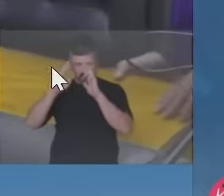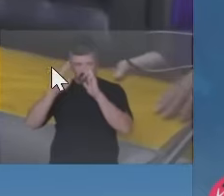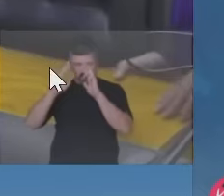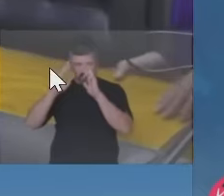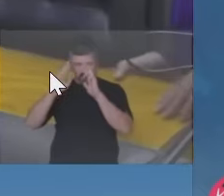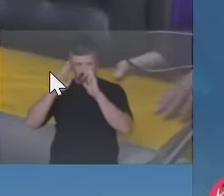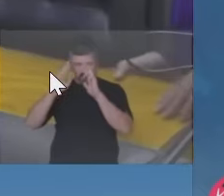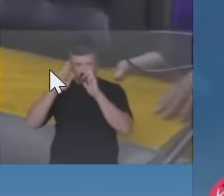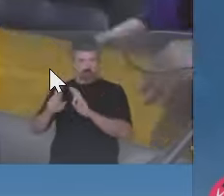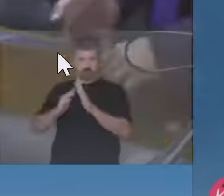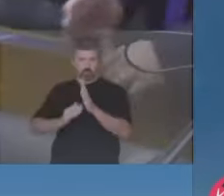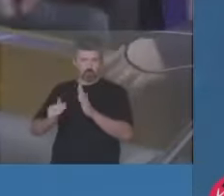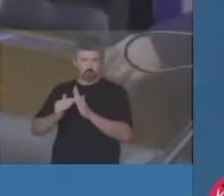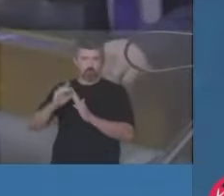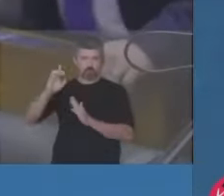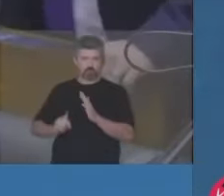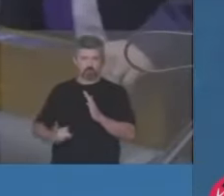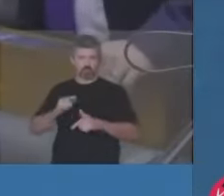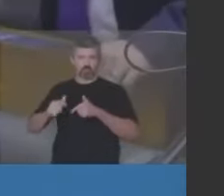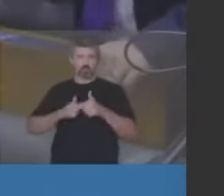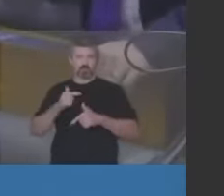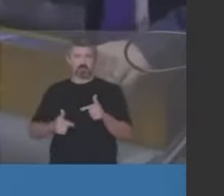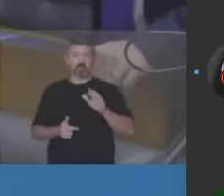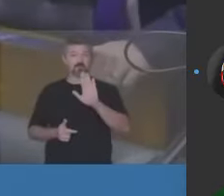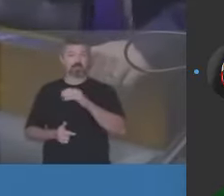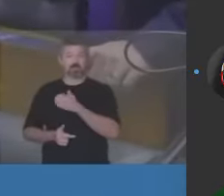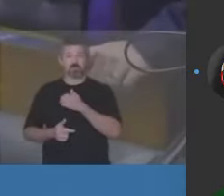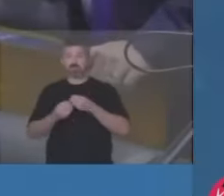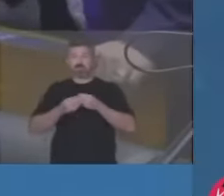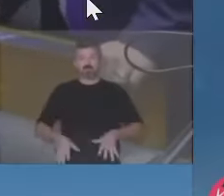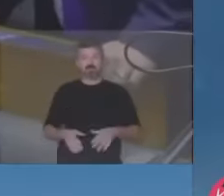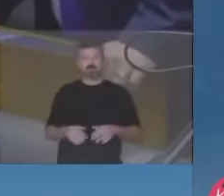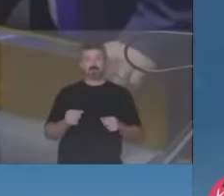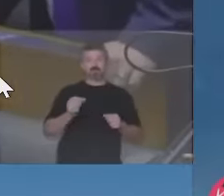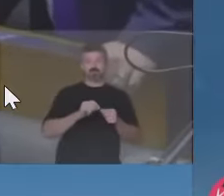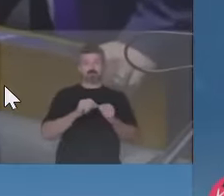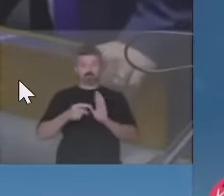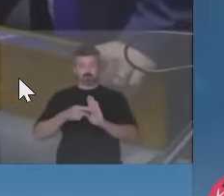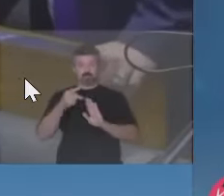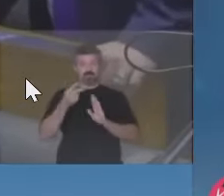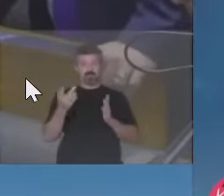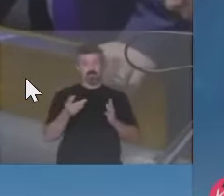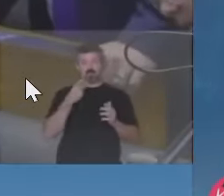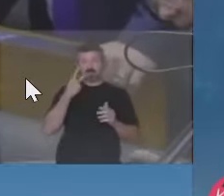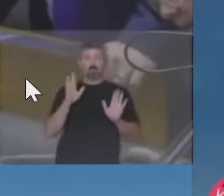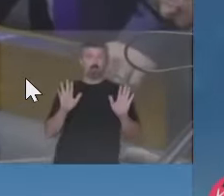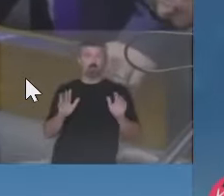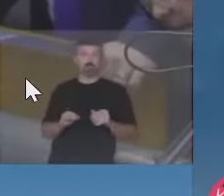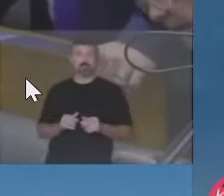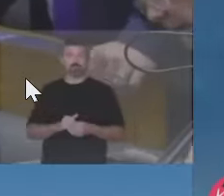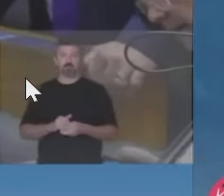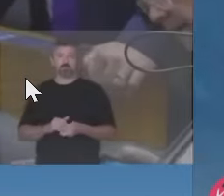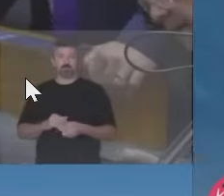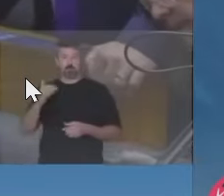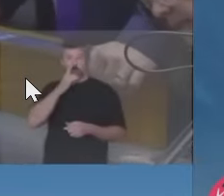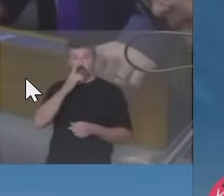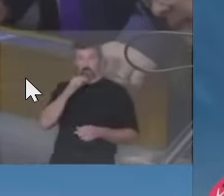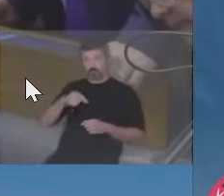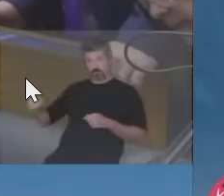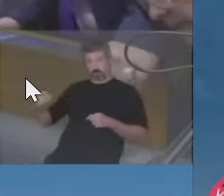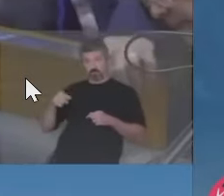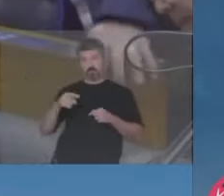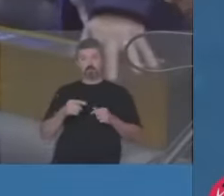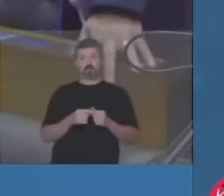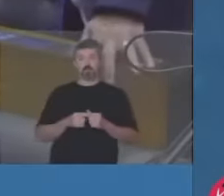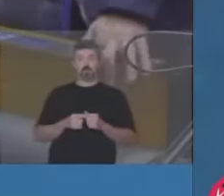dos trabalhadores. Mas é um retrocesso você fazer uma portaria e dizer o seguinte, ó, domingo que vem, que ela tá em